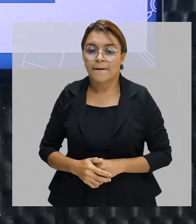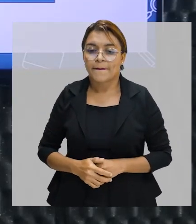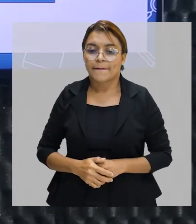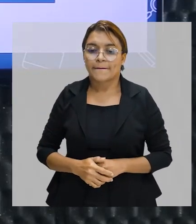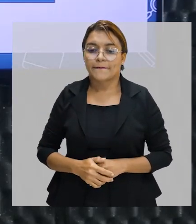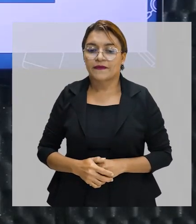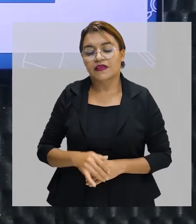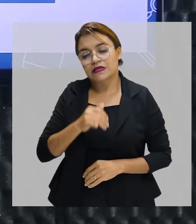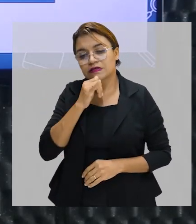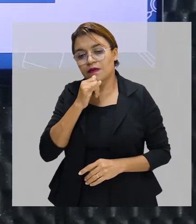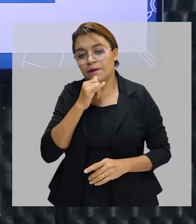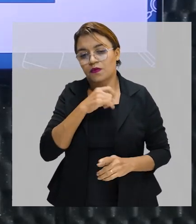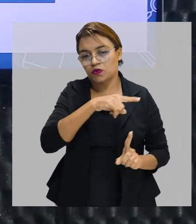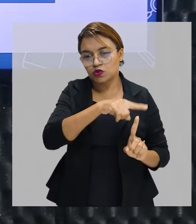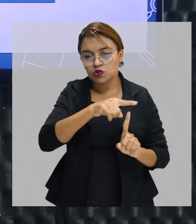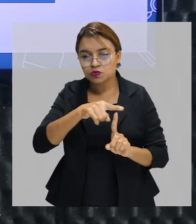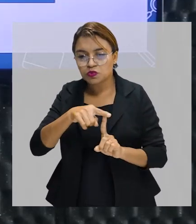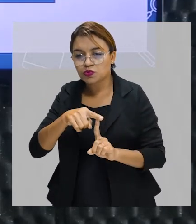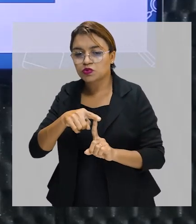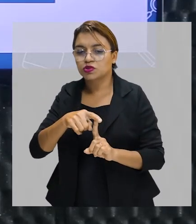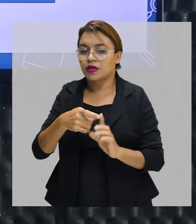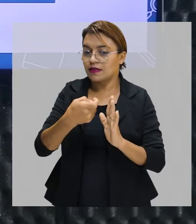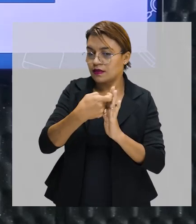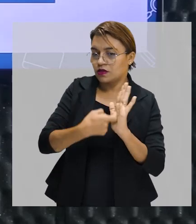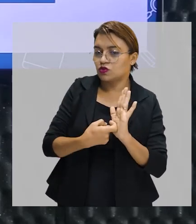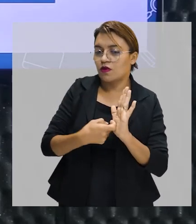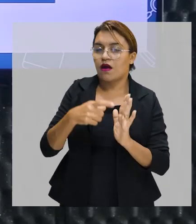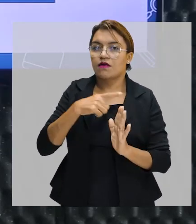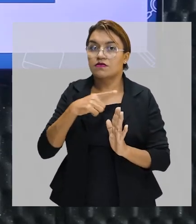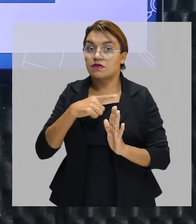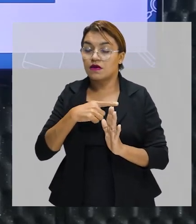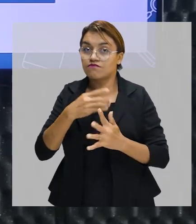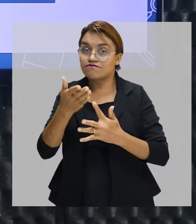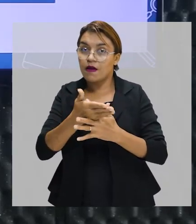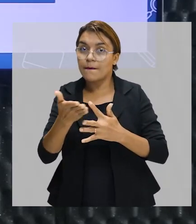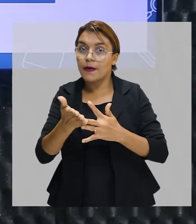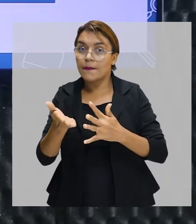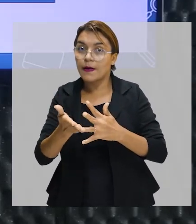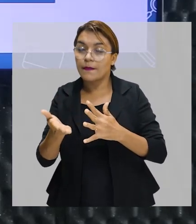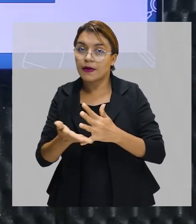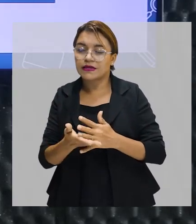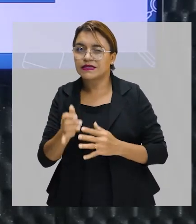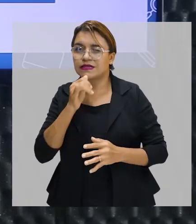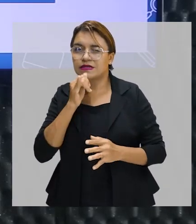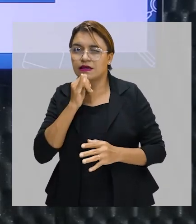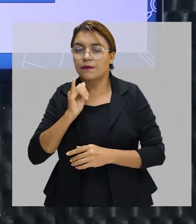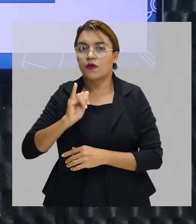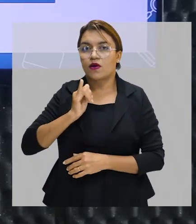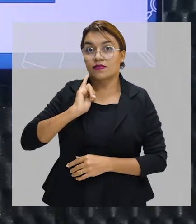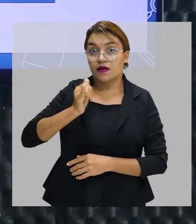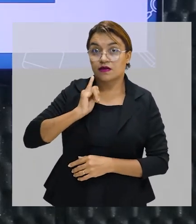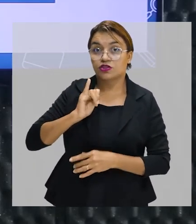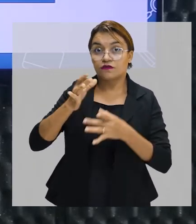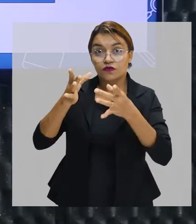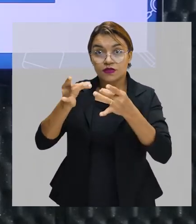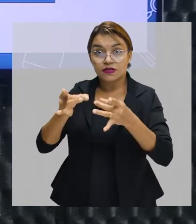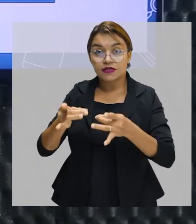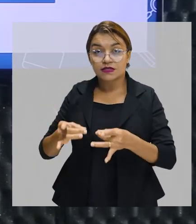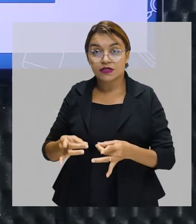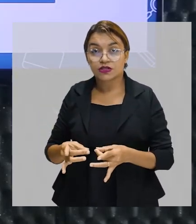E essa tipologia textual tem uma divisão: narrativo,